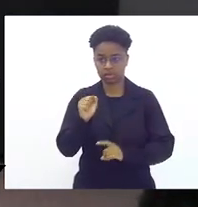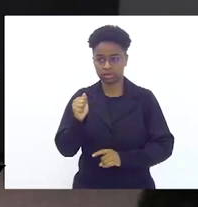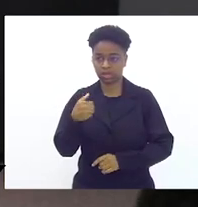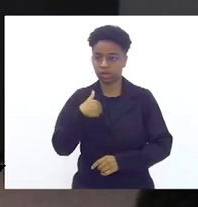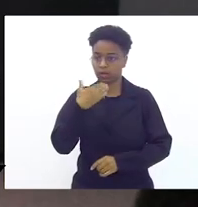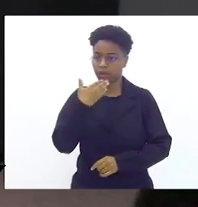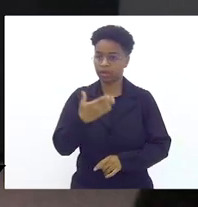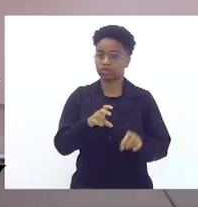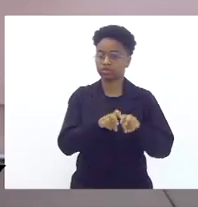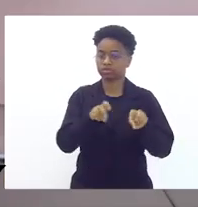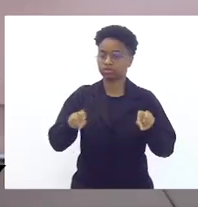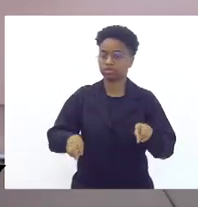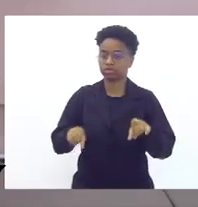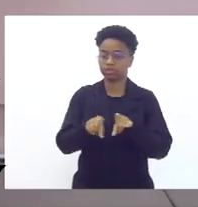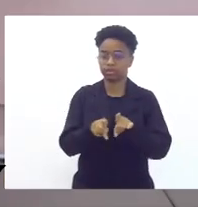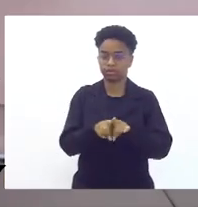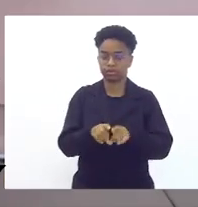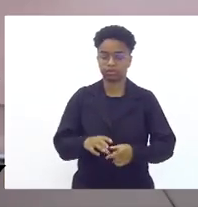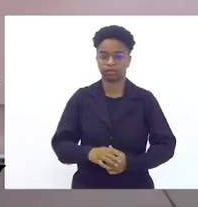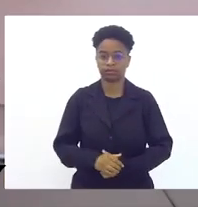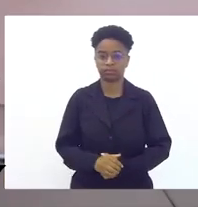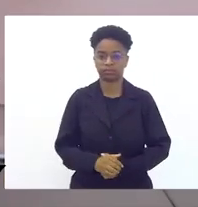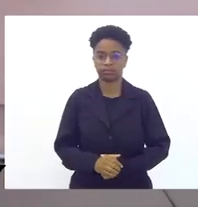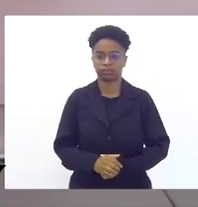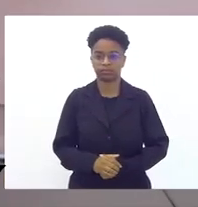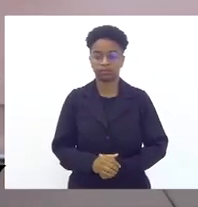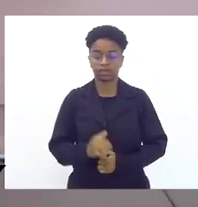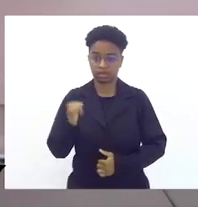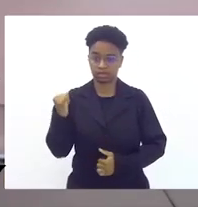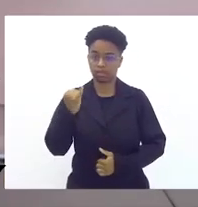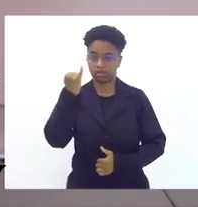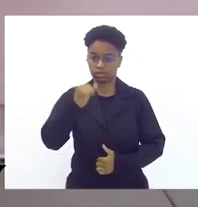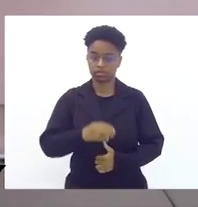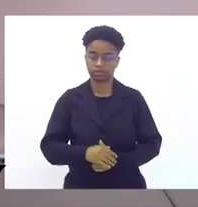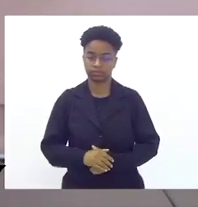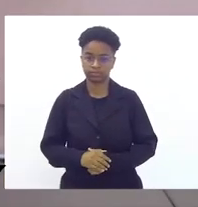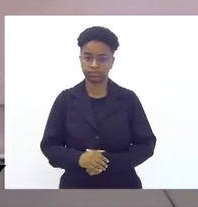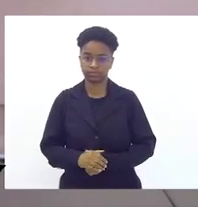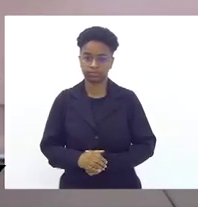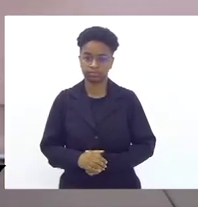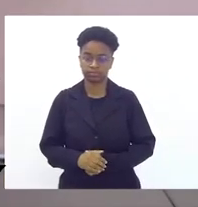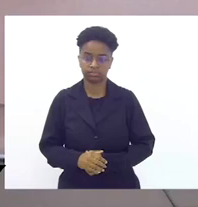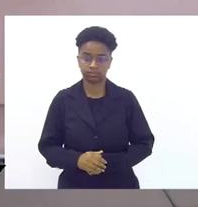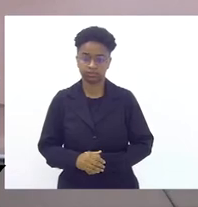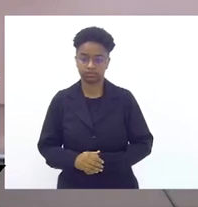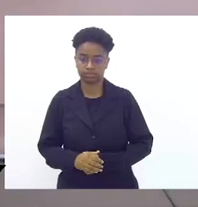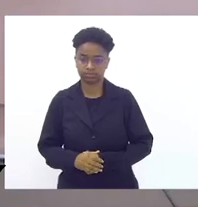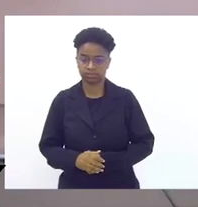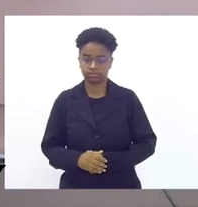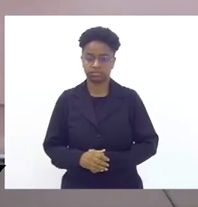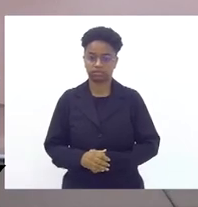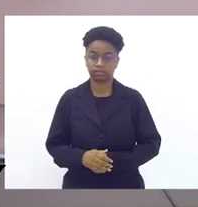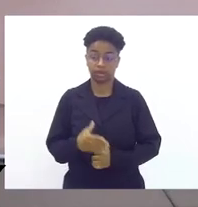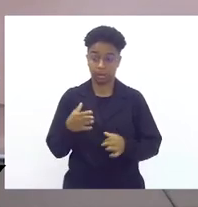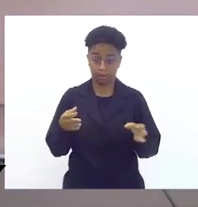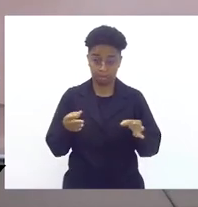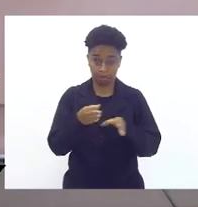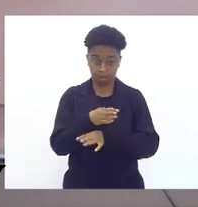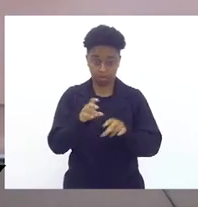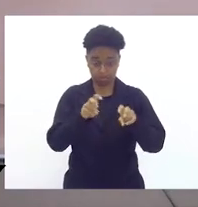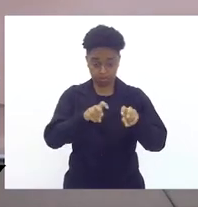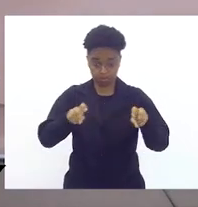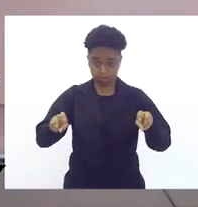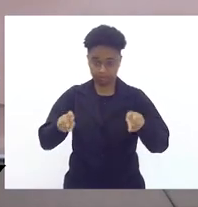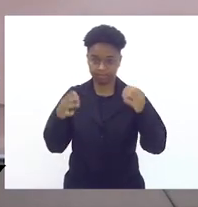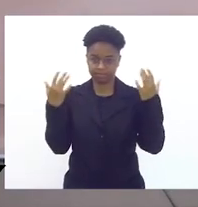compõe a mesa com a gente muito importante é uma vez composta mesmo